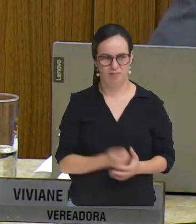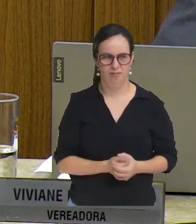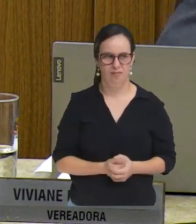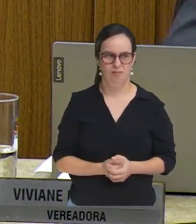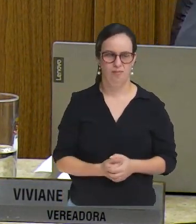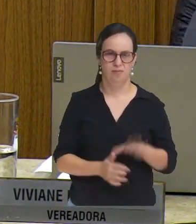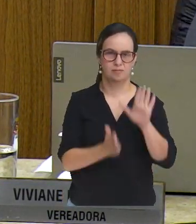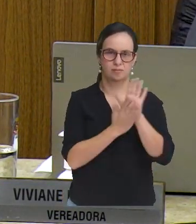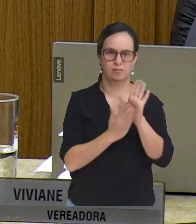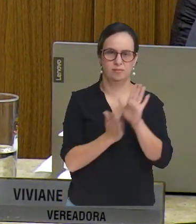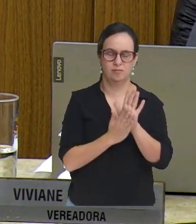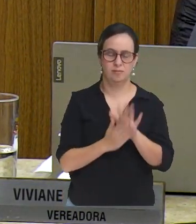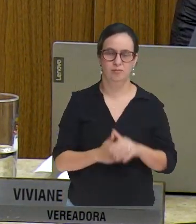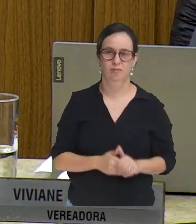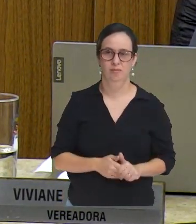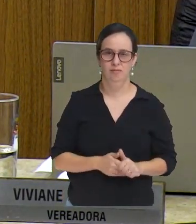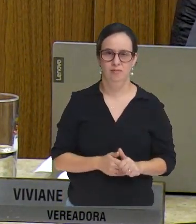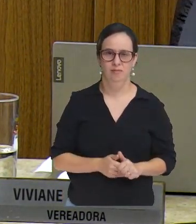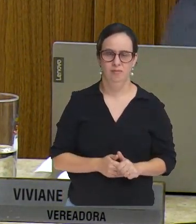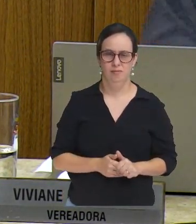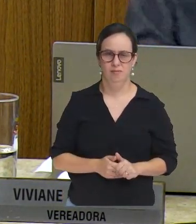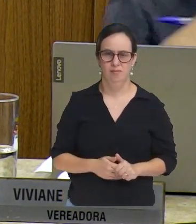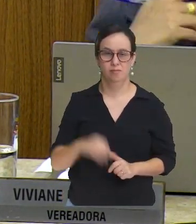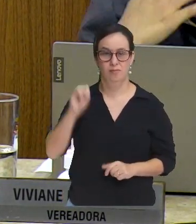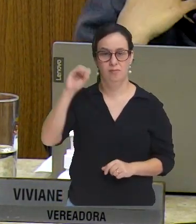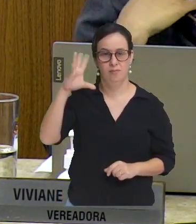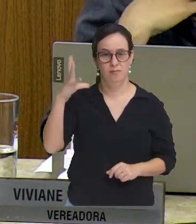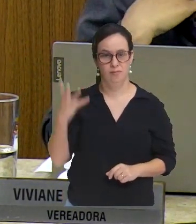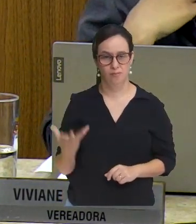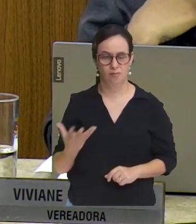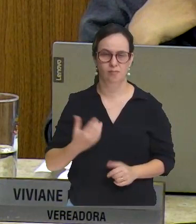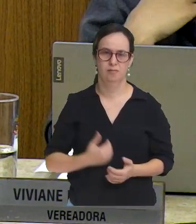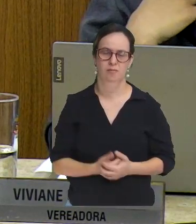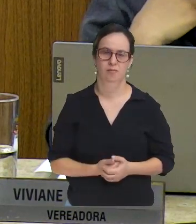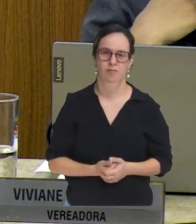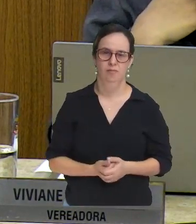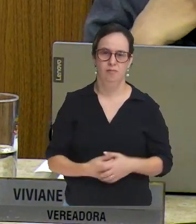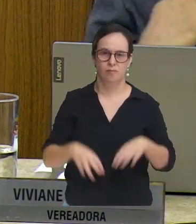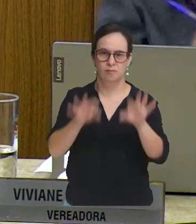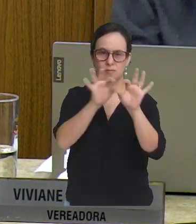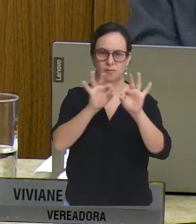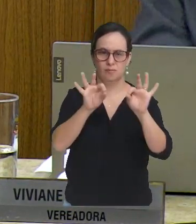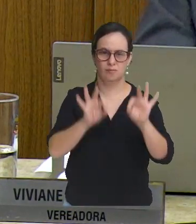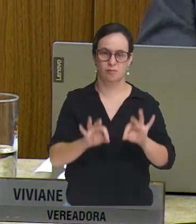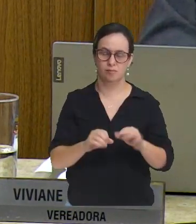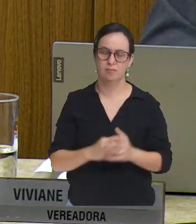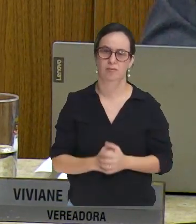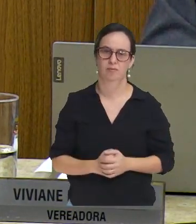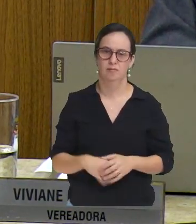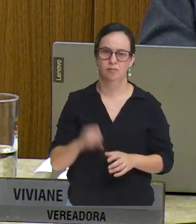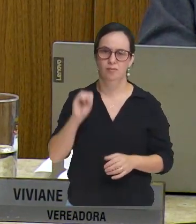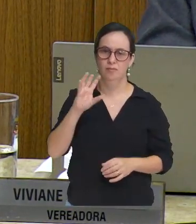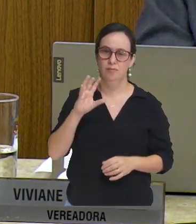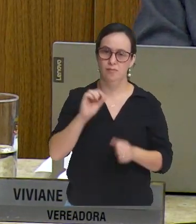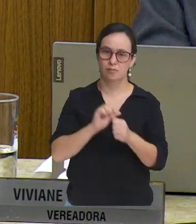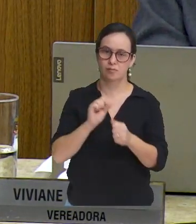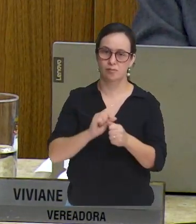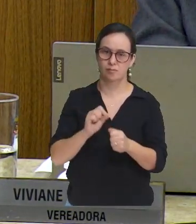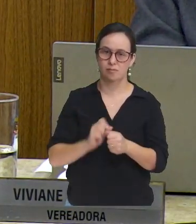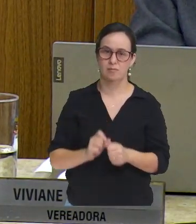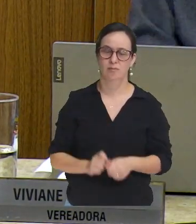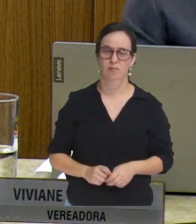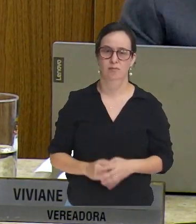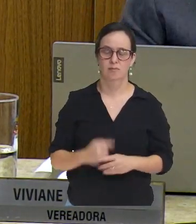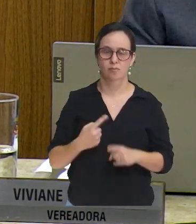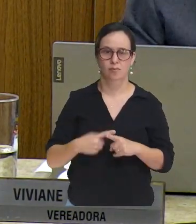finalmente vai sair do papel. Fico muito feliz de ver um projeto assim saindo do papel, principalmente porque está alinhado com o que a gente